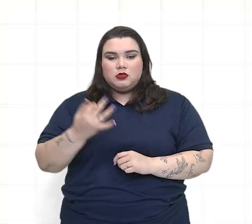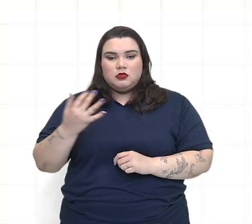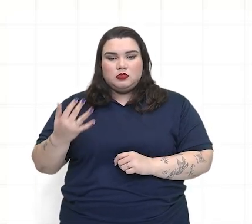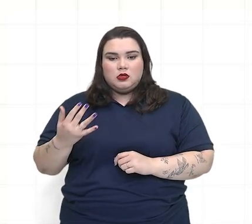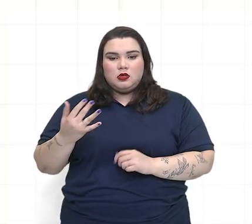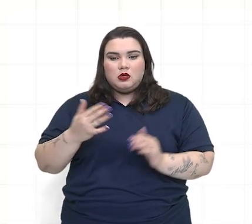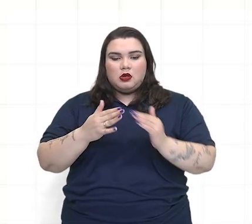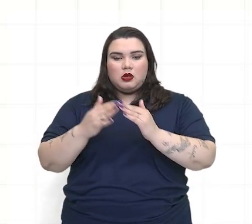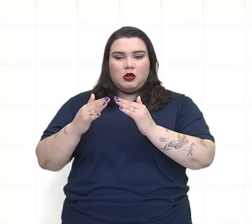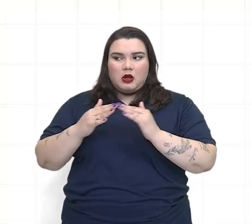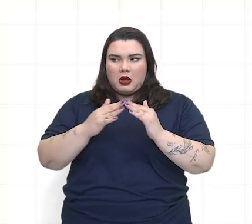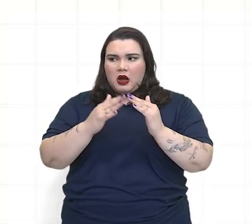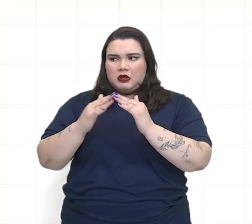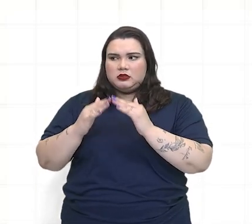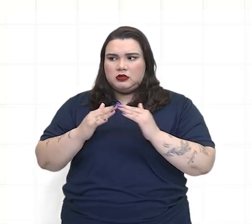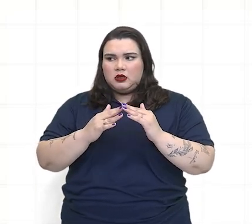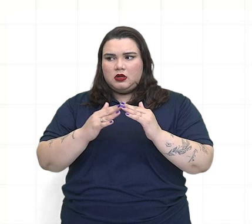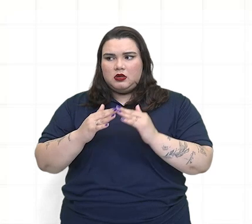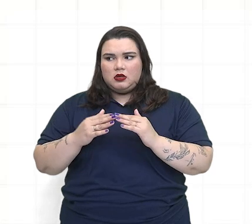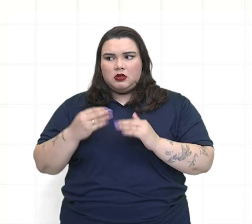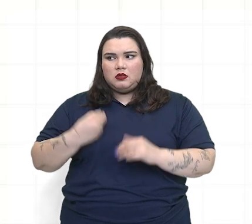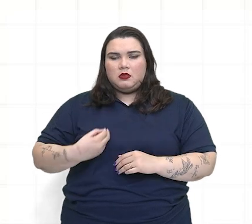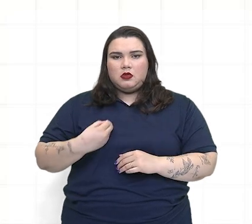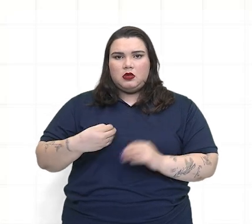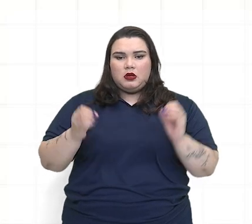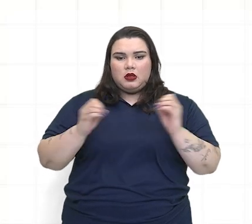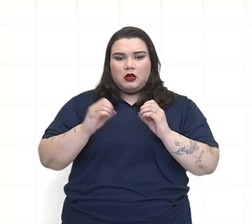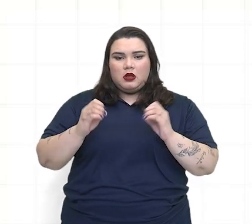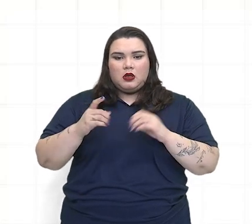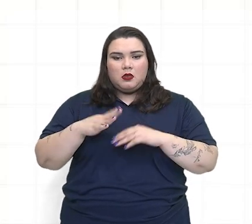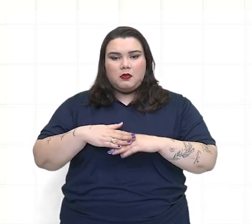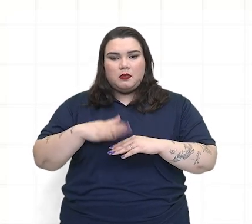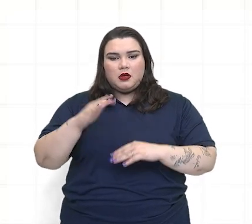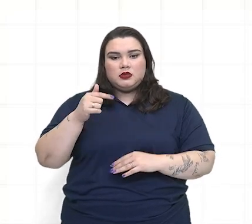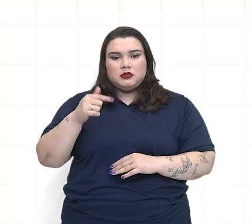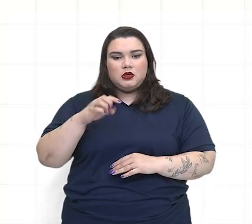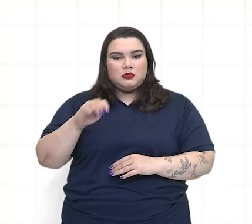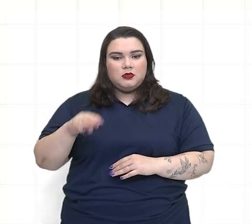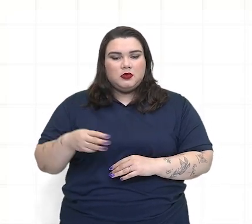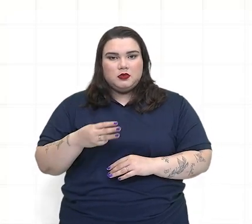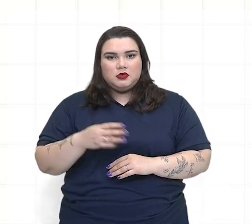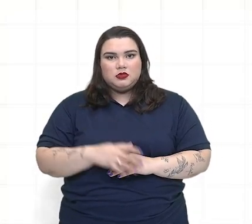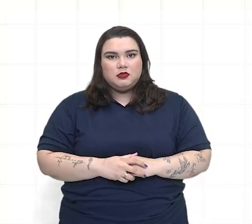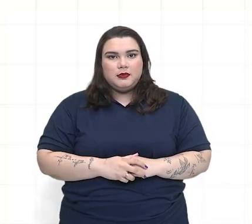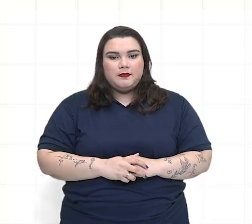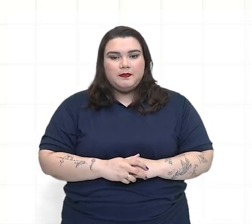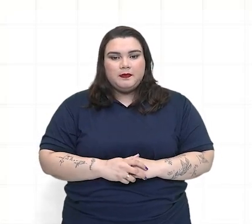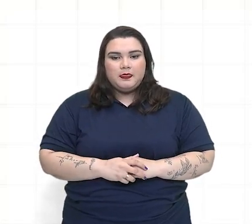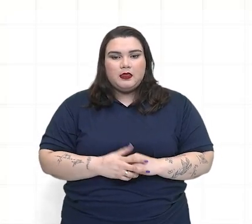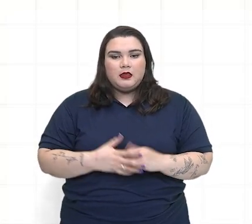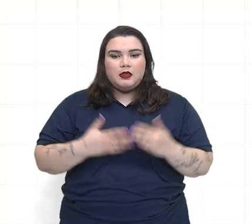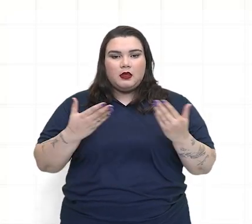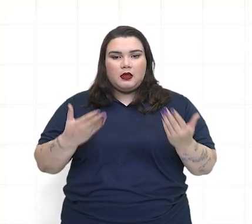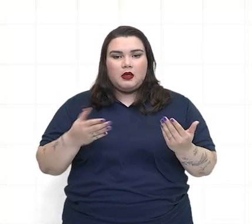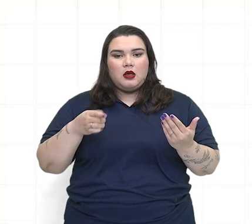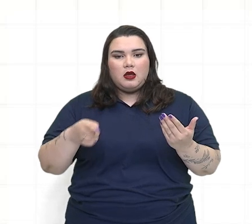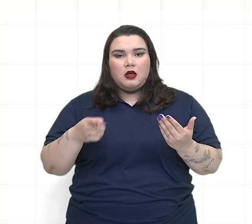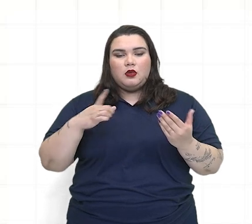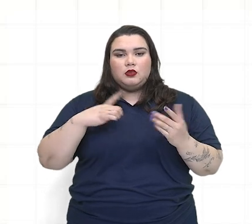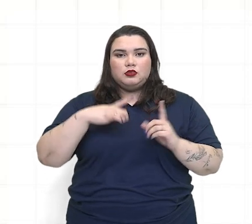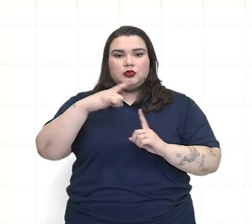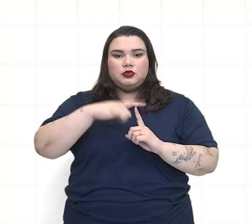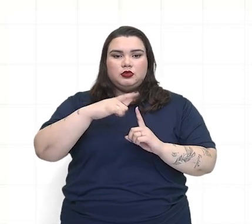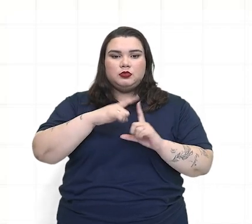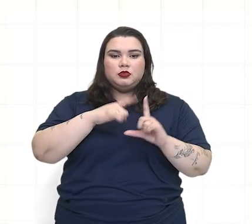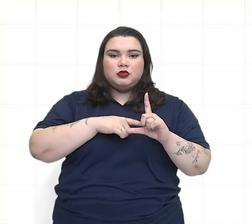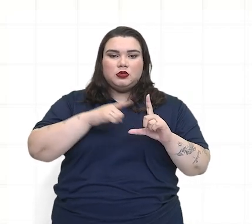de domicílios não ocupados, com mais de 7 milhões. Beleza? Então, ó, esse daqui também é um tipo de gráfico